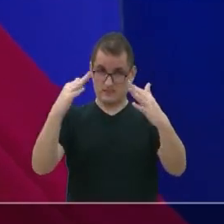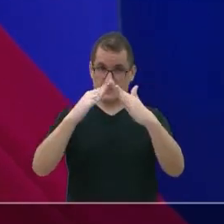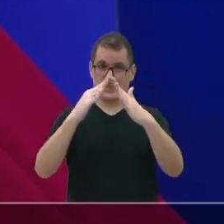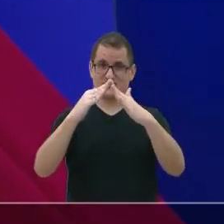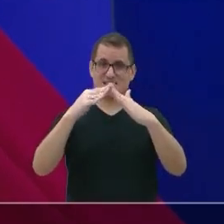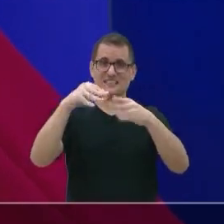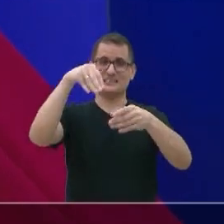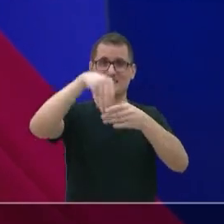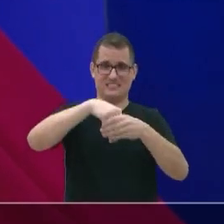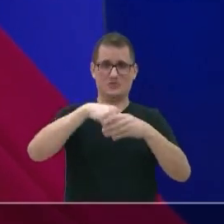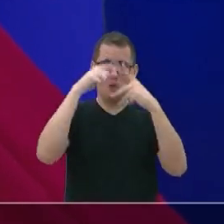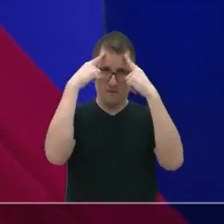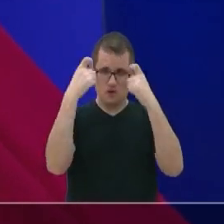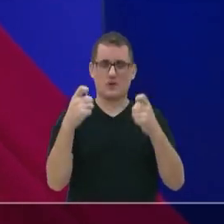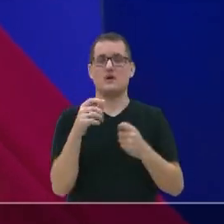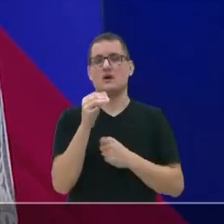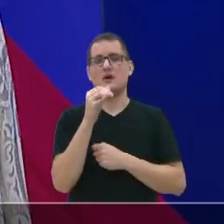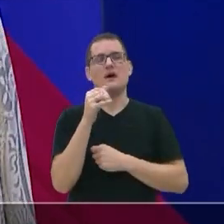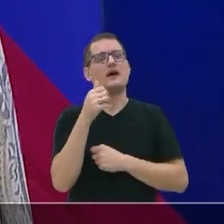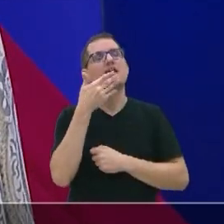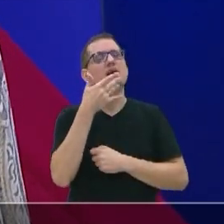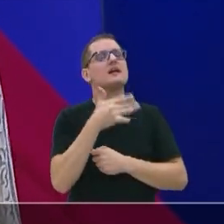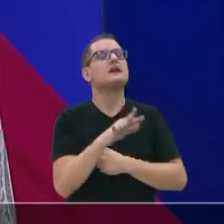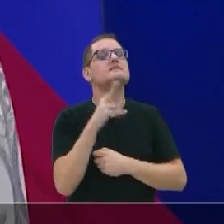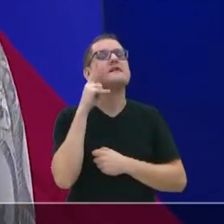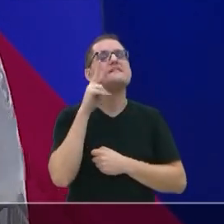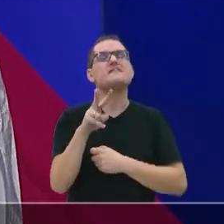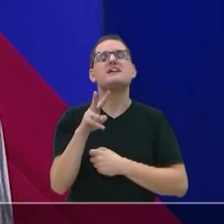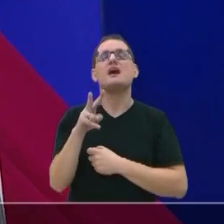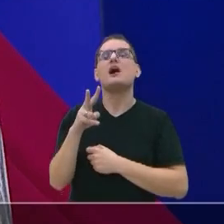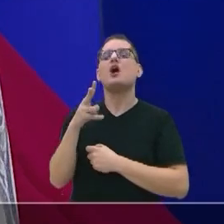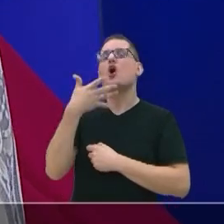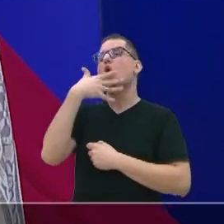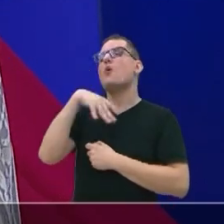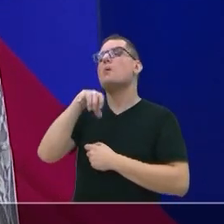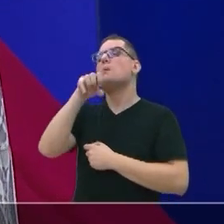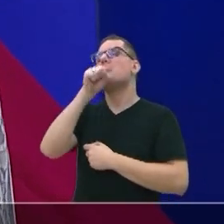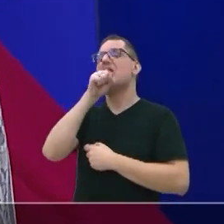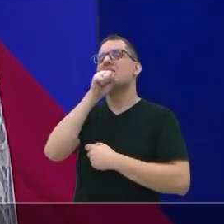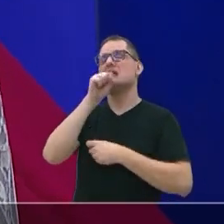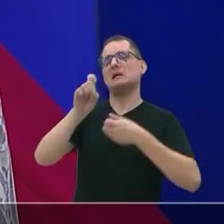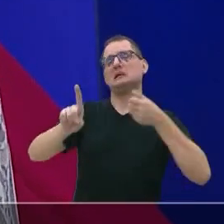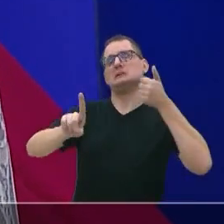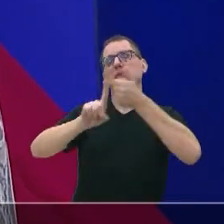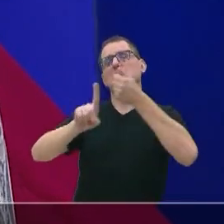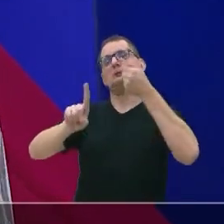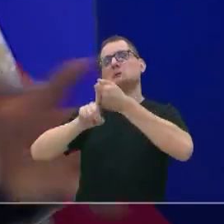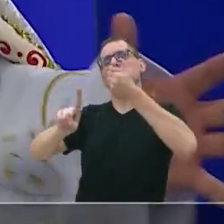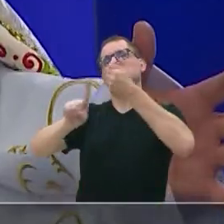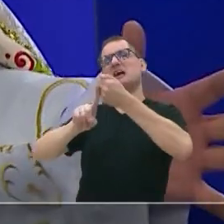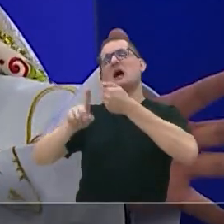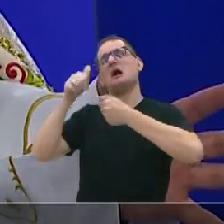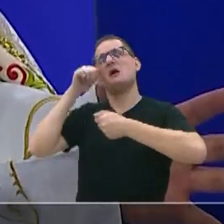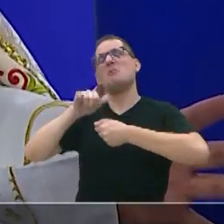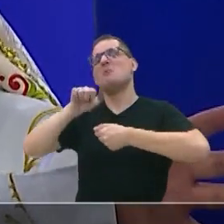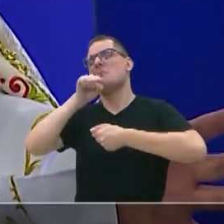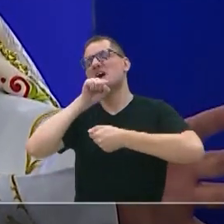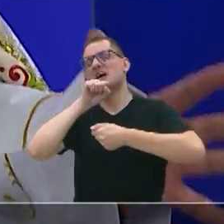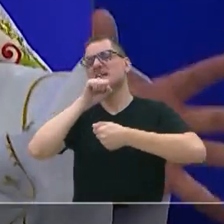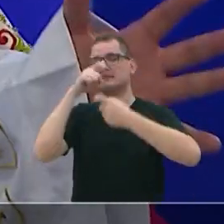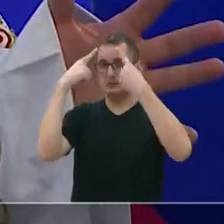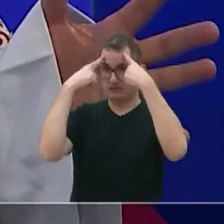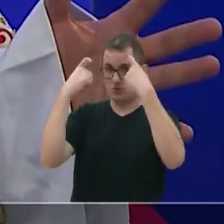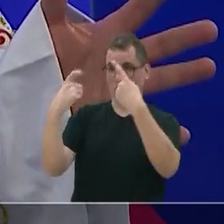via o pai violentar a mãe, fisicamente dizendo, e tudo isso está